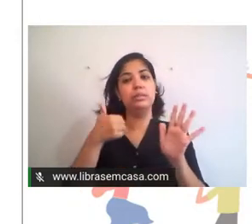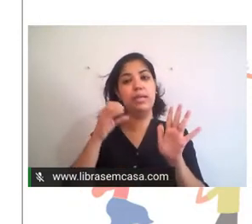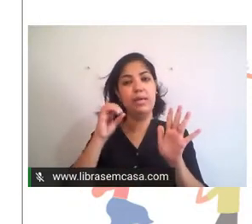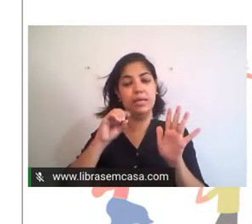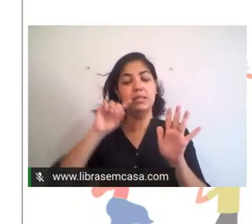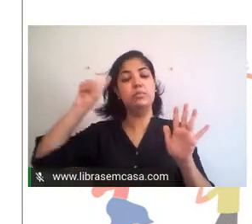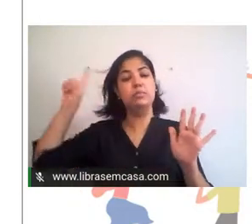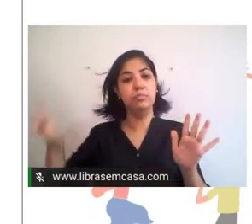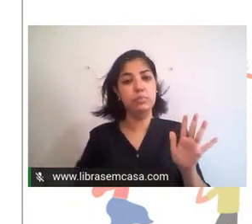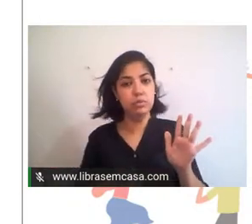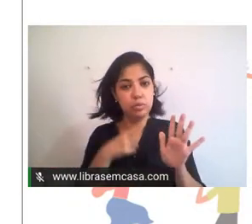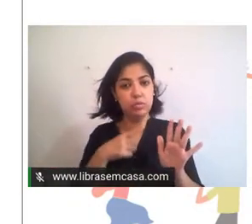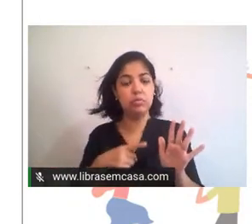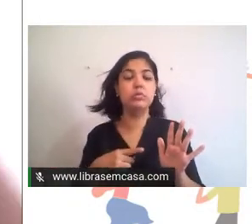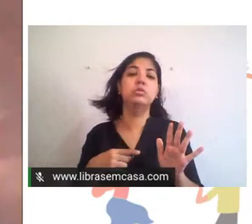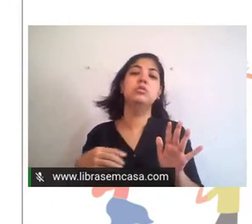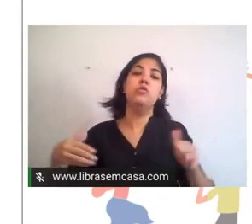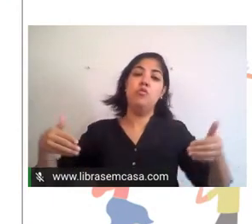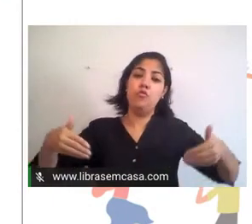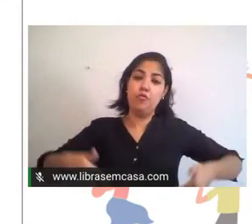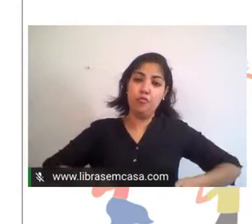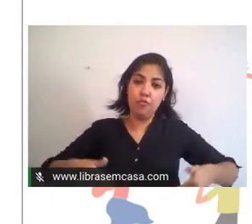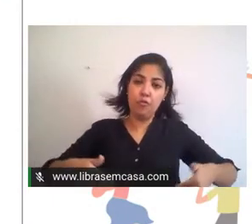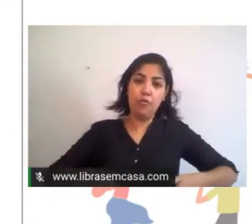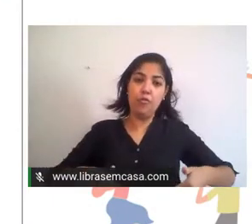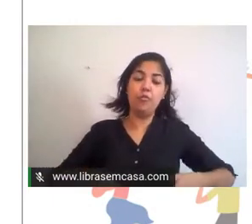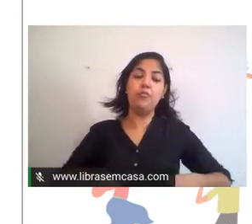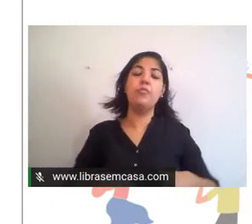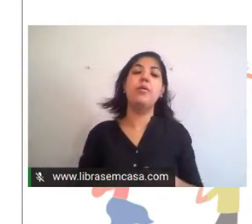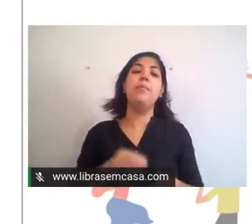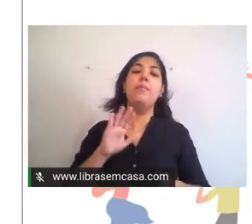fome, mas que a situação entre